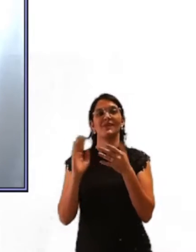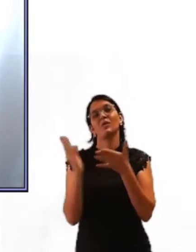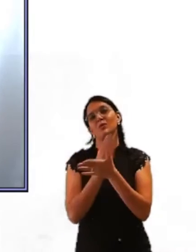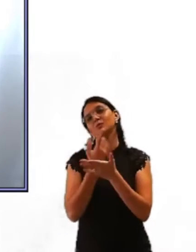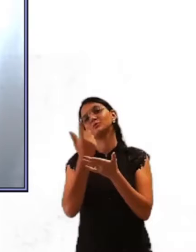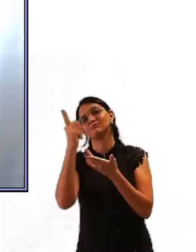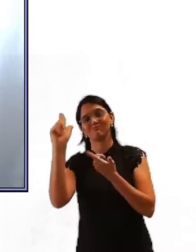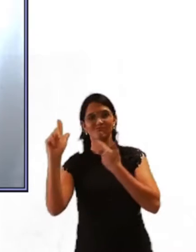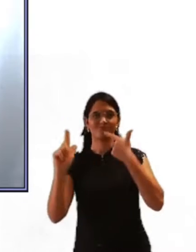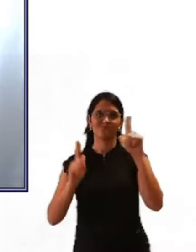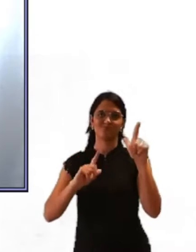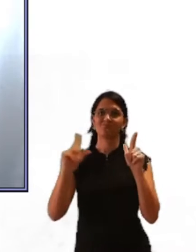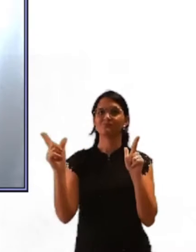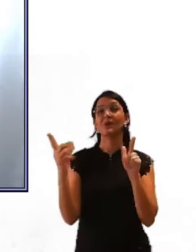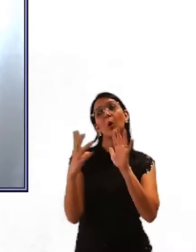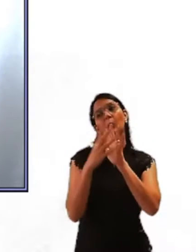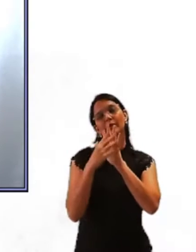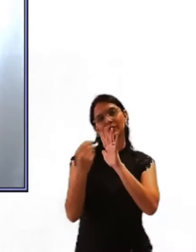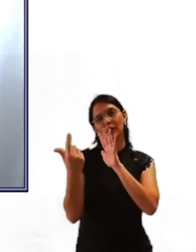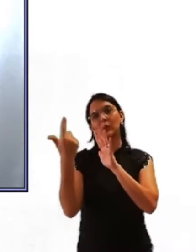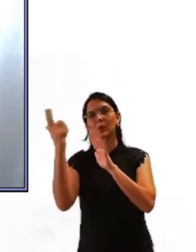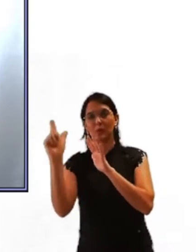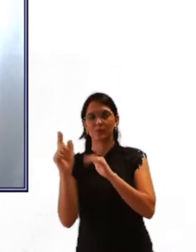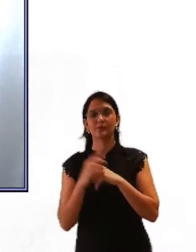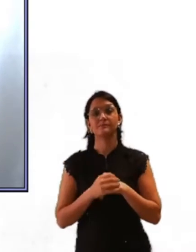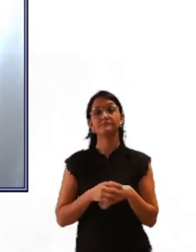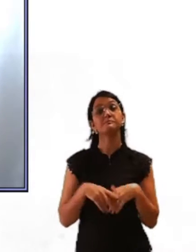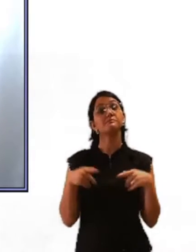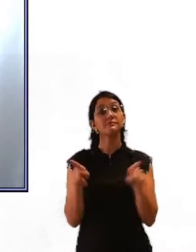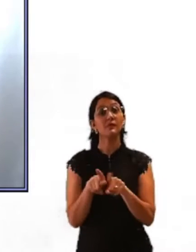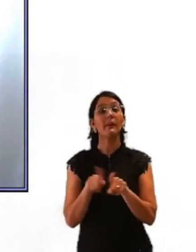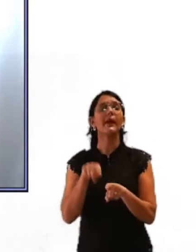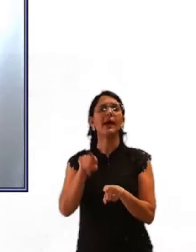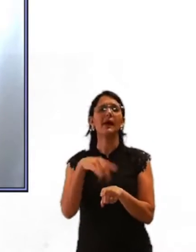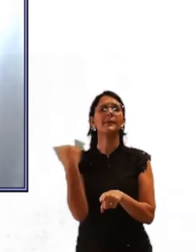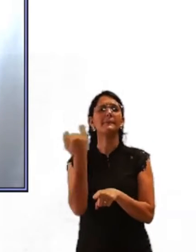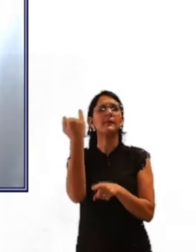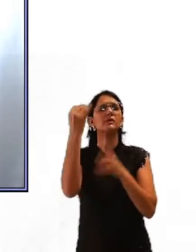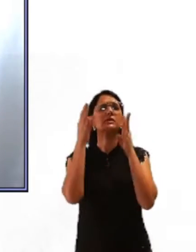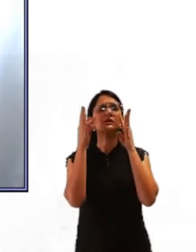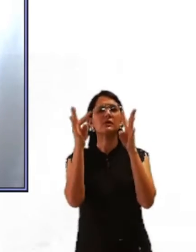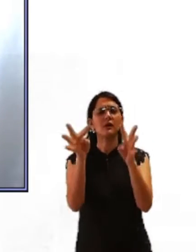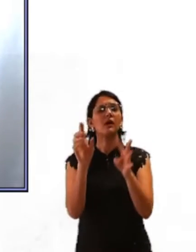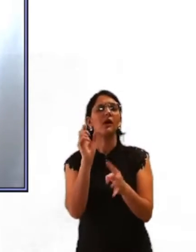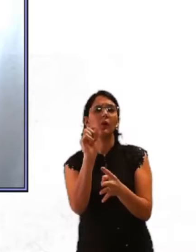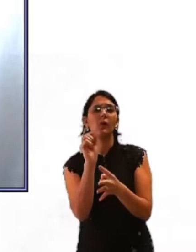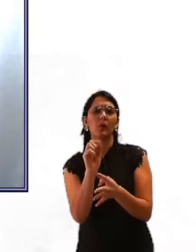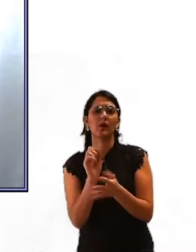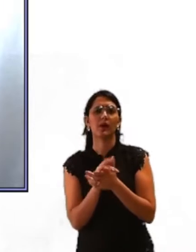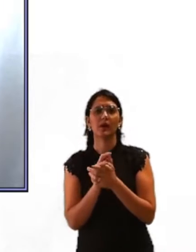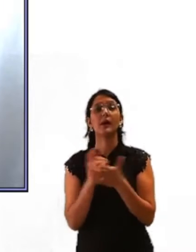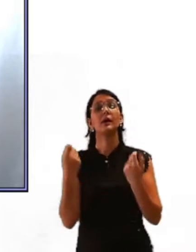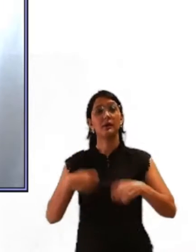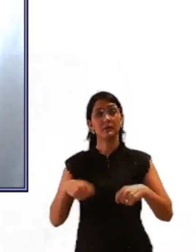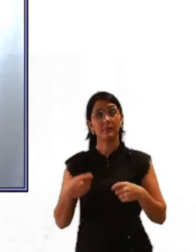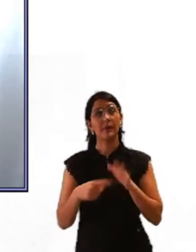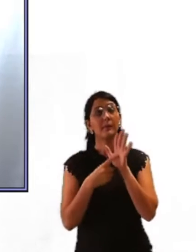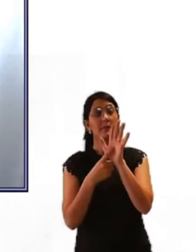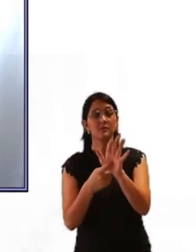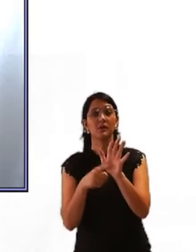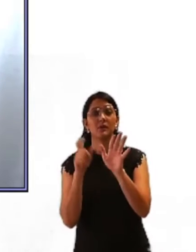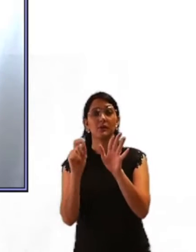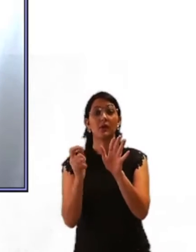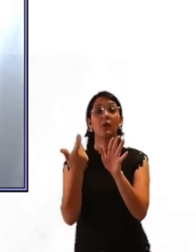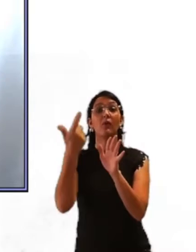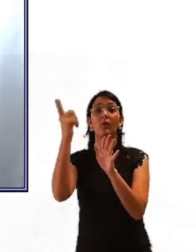modelo legalista irá resolver. Um aspecto bem interessante que pode ser abordado aqui é